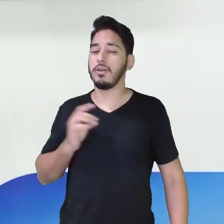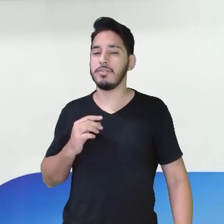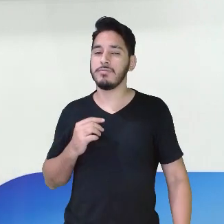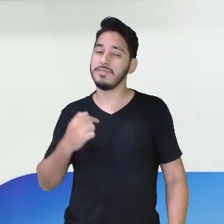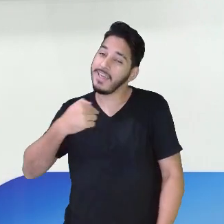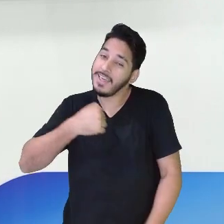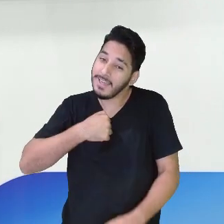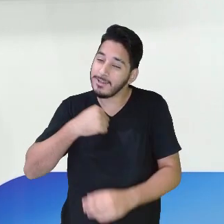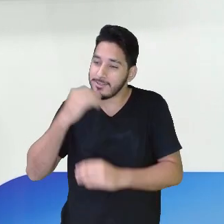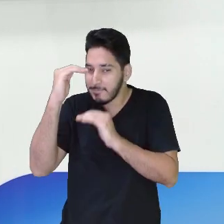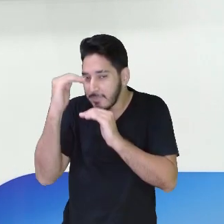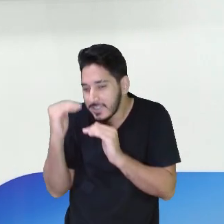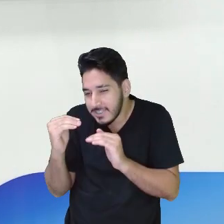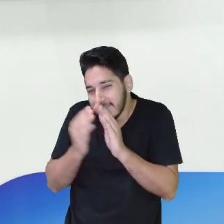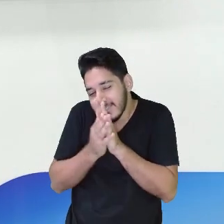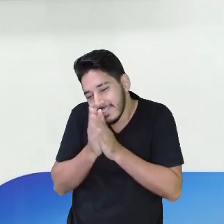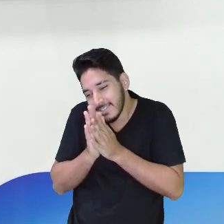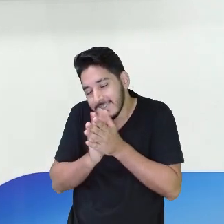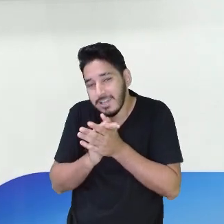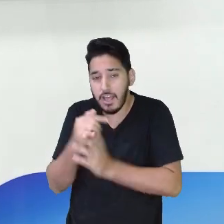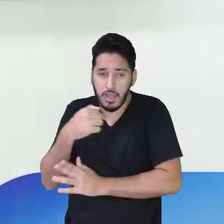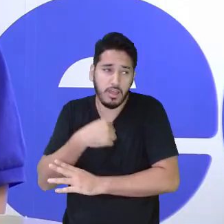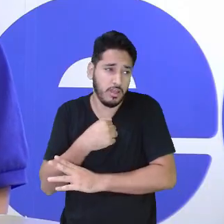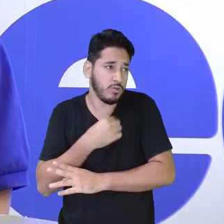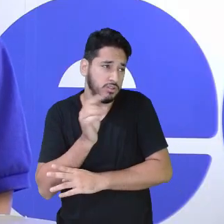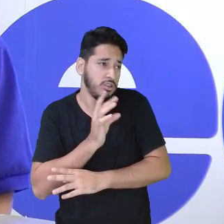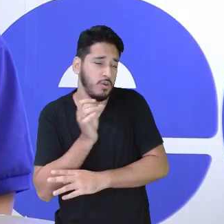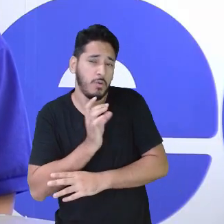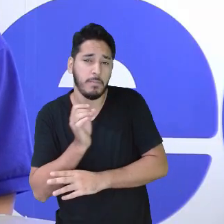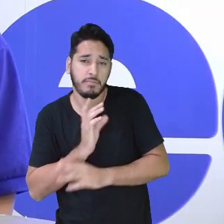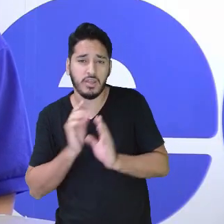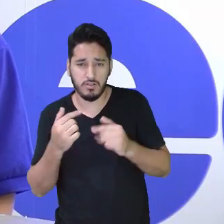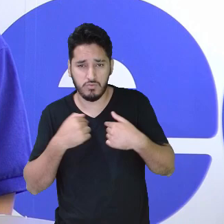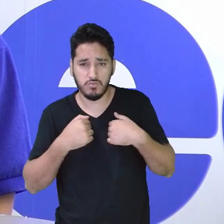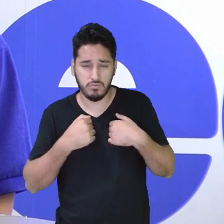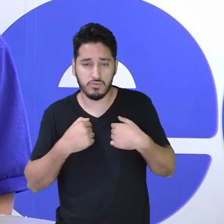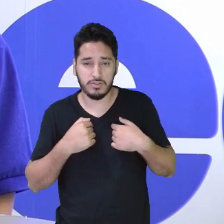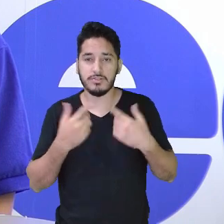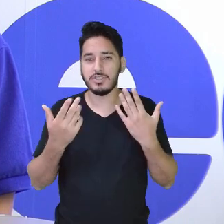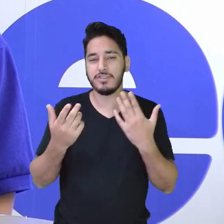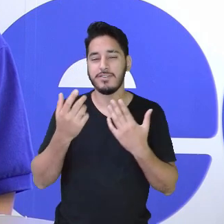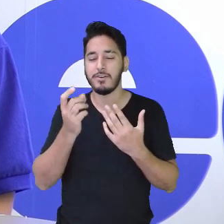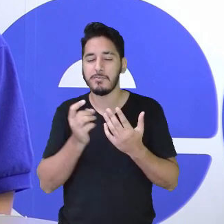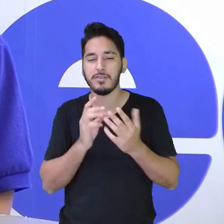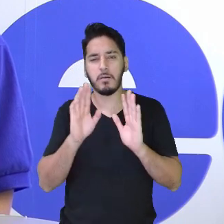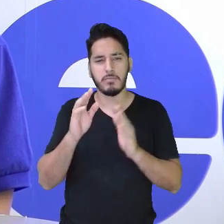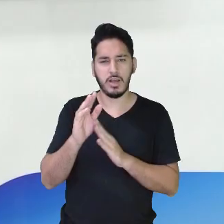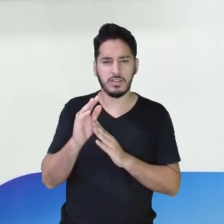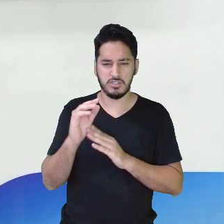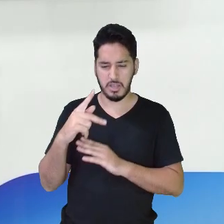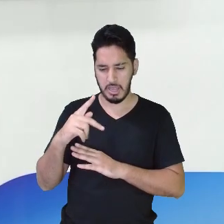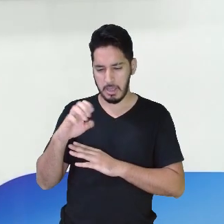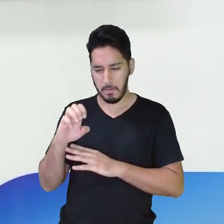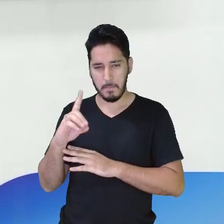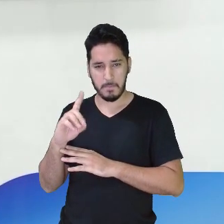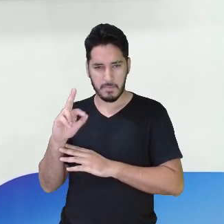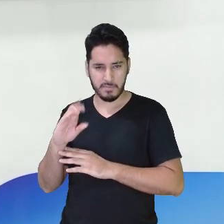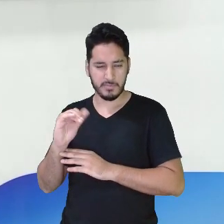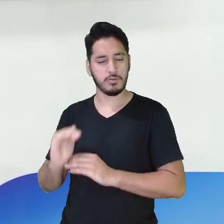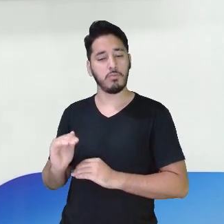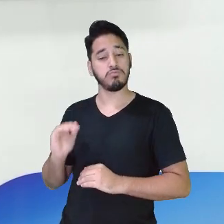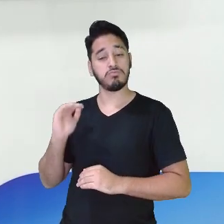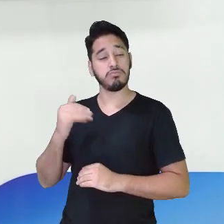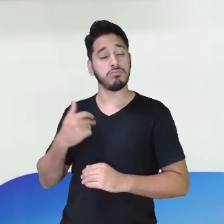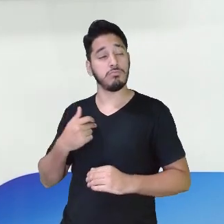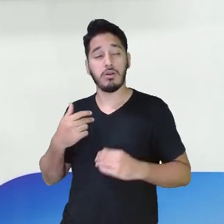tão alta quanto Eu confesso que eu tenho um pouco né? de medo desses contos. Então a gente assim fica com medo, mas Pedro, um rapaz já, né? Então realmente,